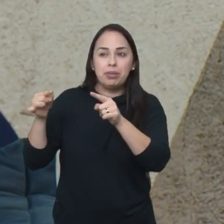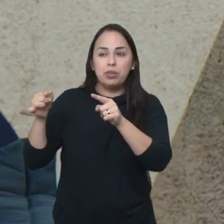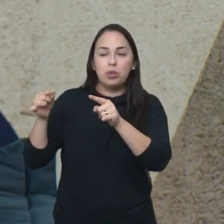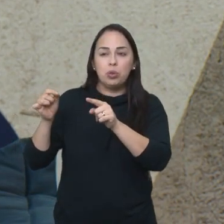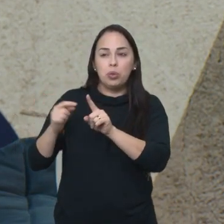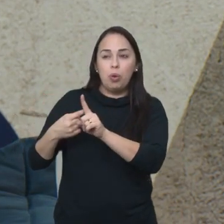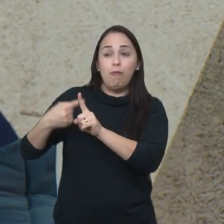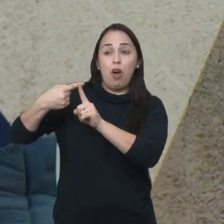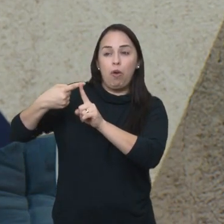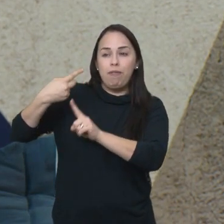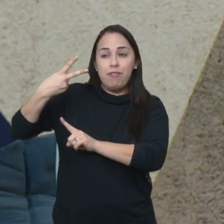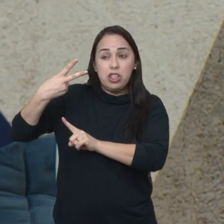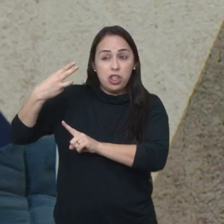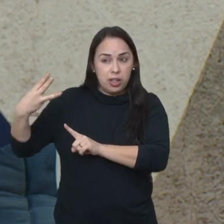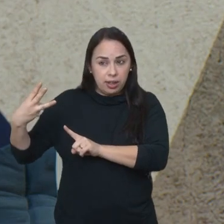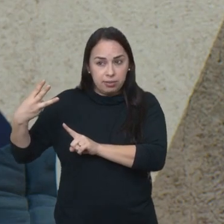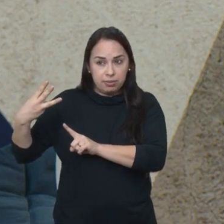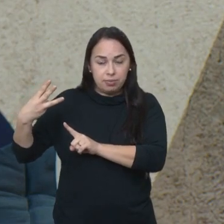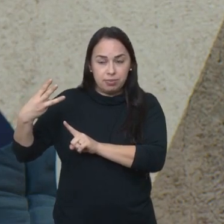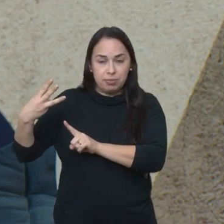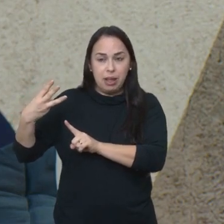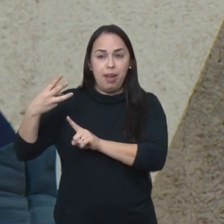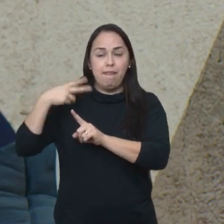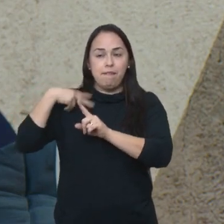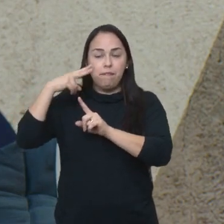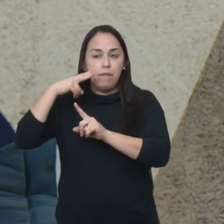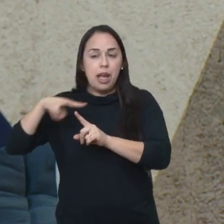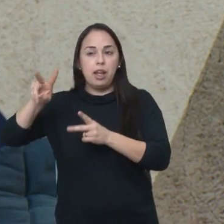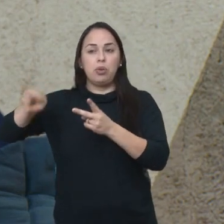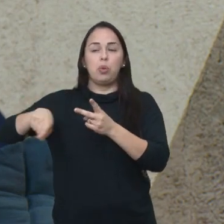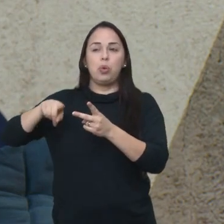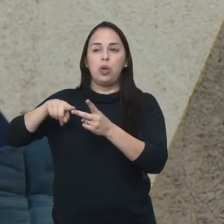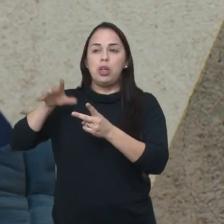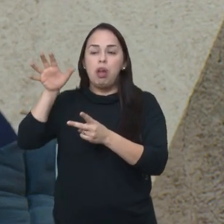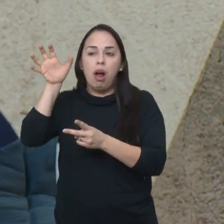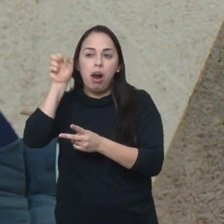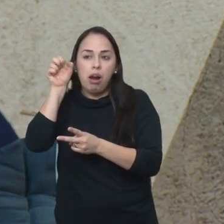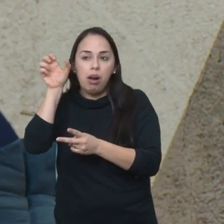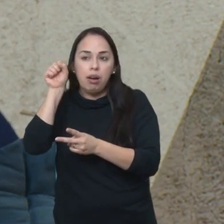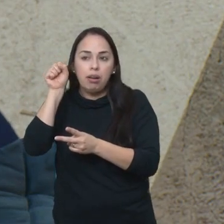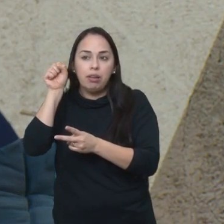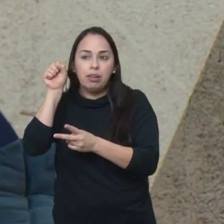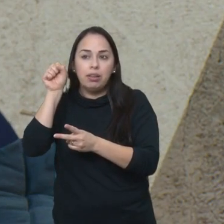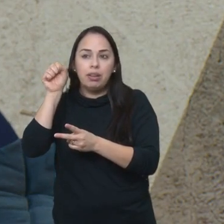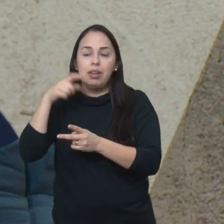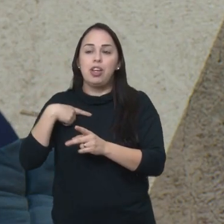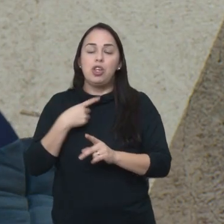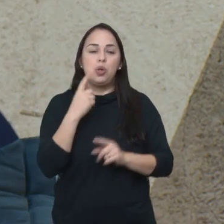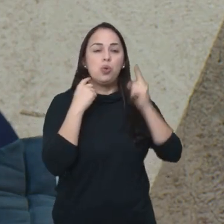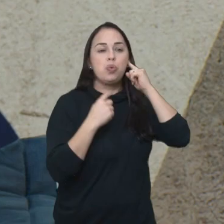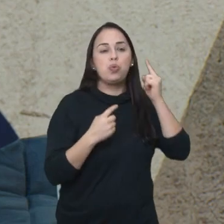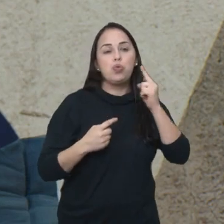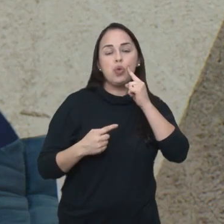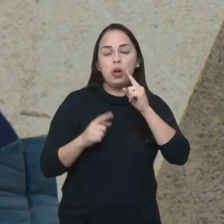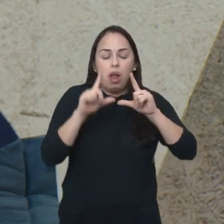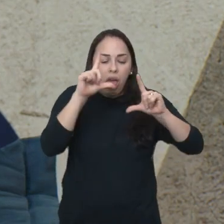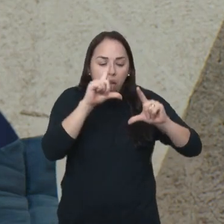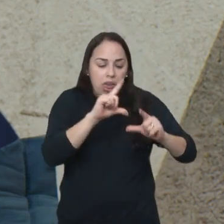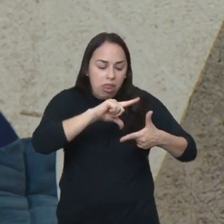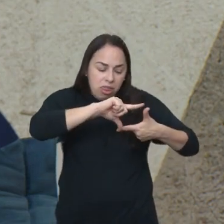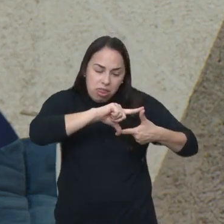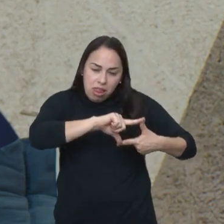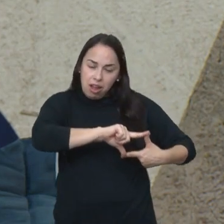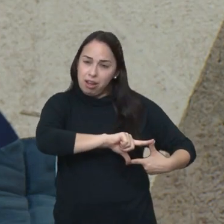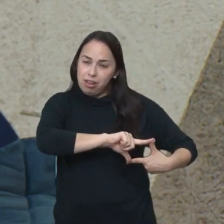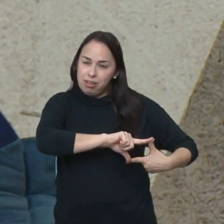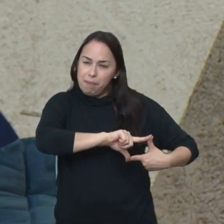volume 23, você vendo e ouvindo, e os surdos estivessem ouvindo no volume 5, porque a janela de